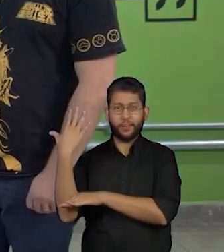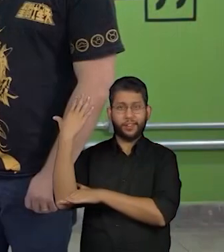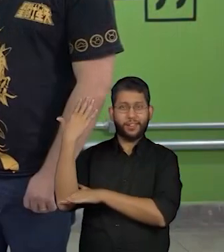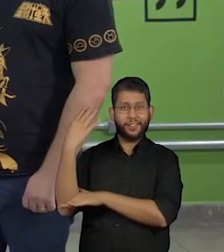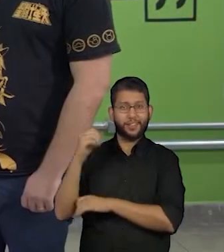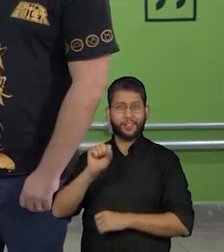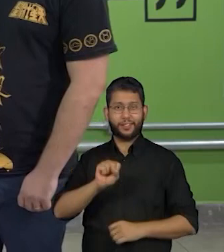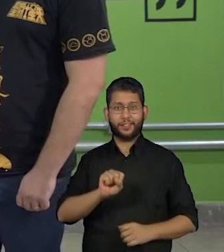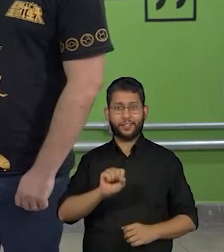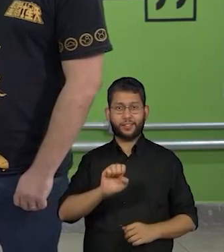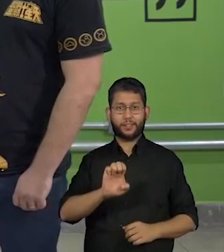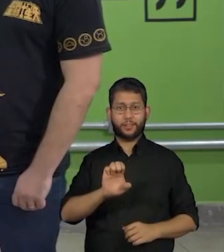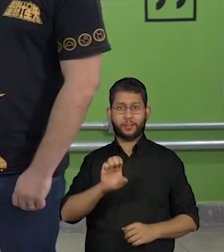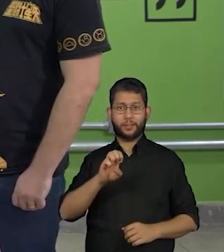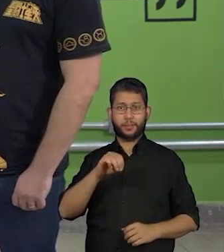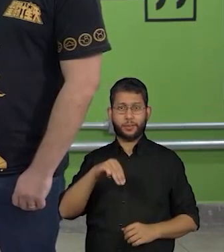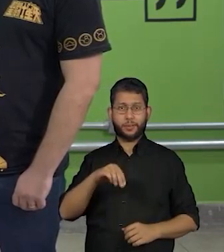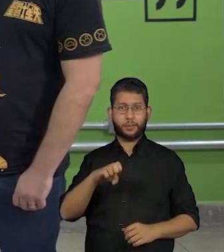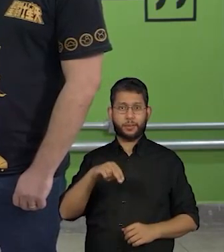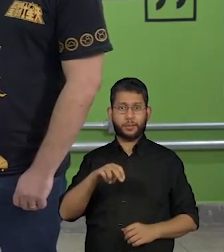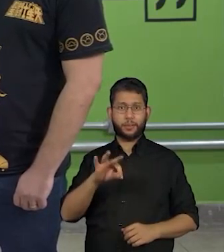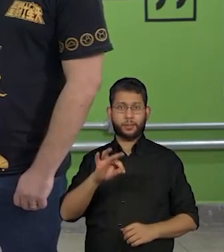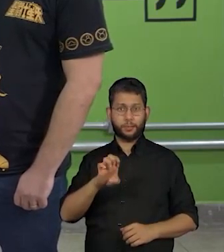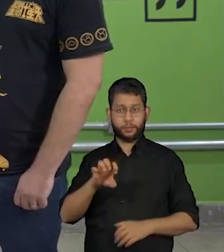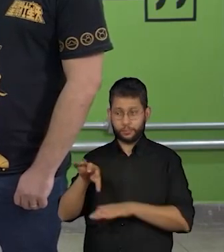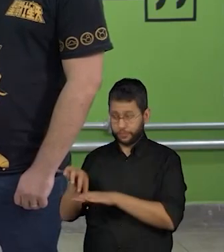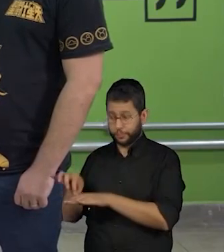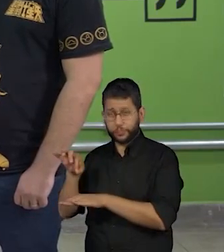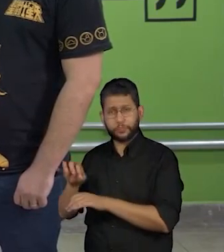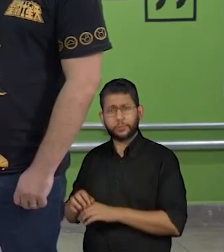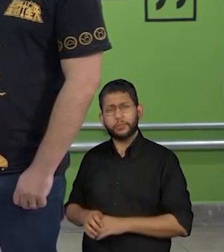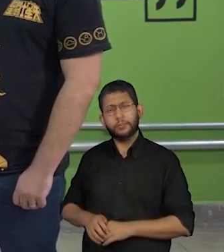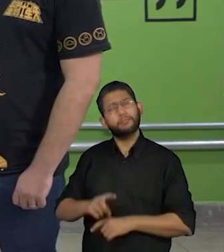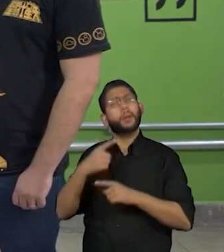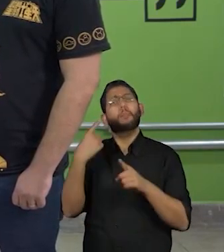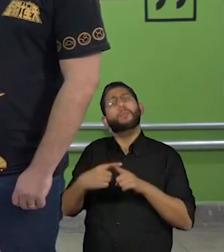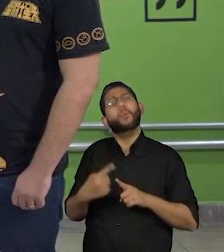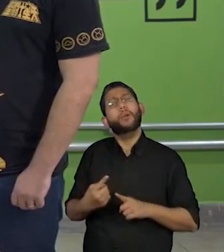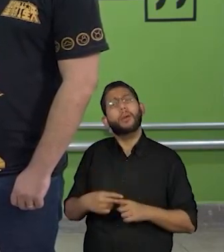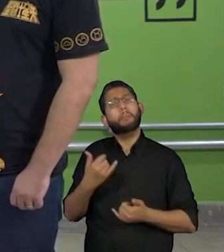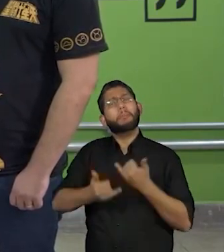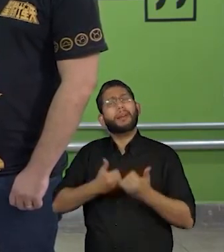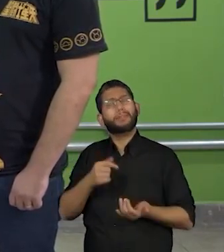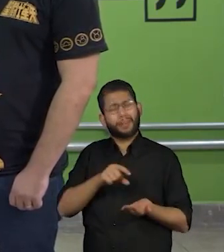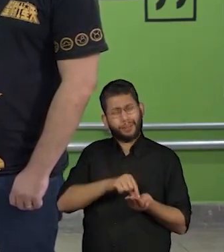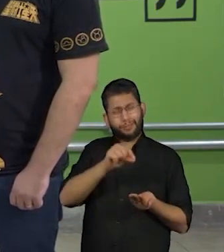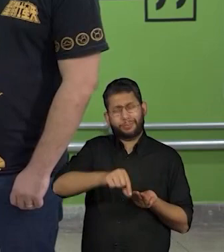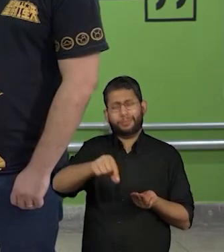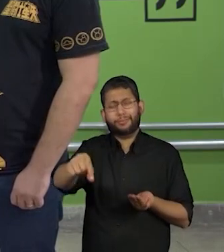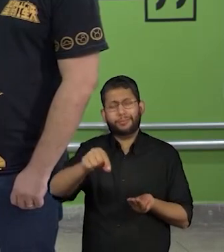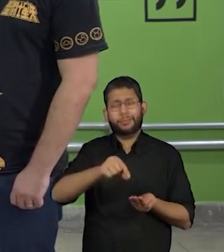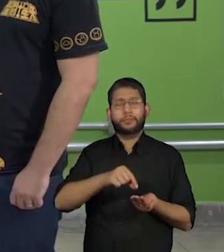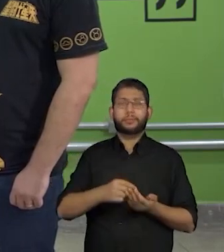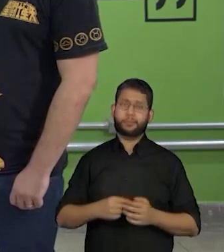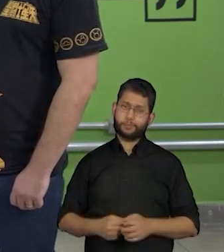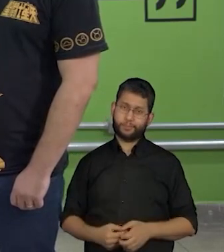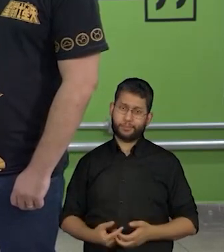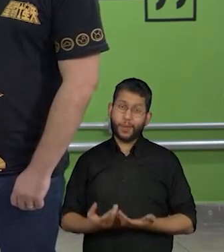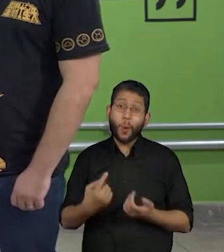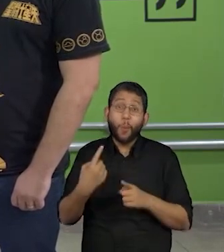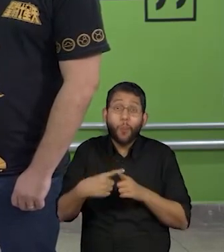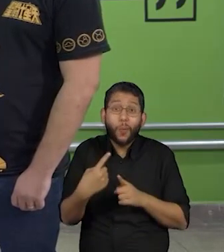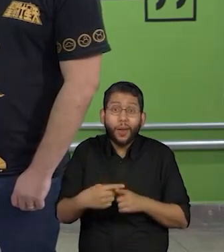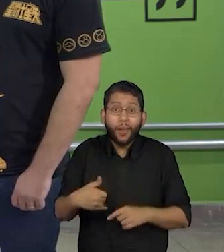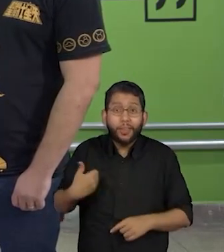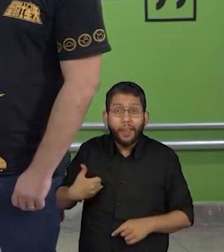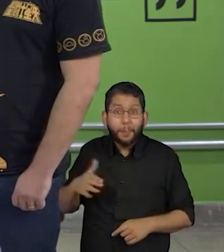eles focavam muito na hidráulica, na agricultura. Então, eles ensinavam desde pequenos as crianças